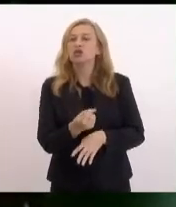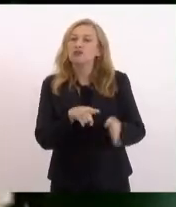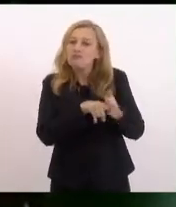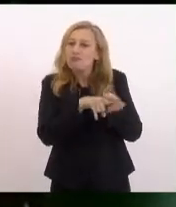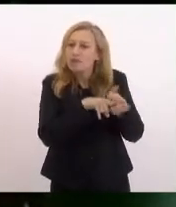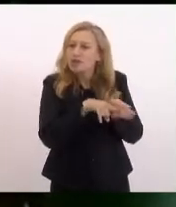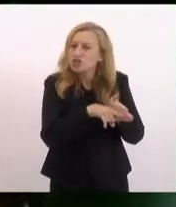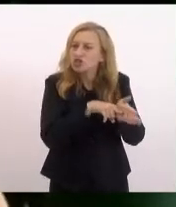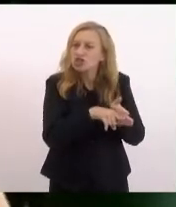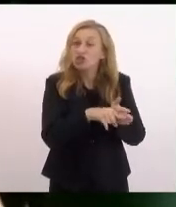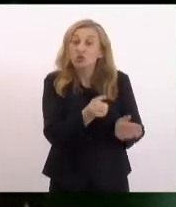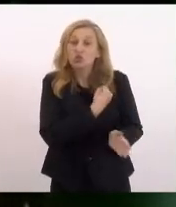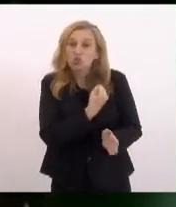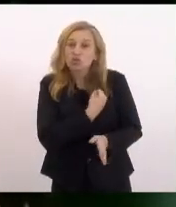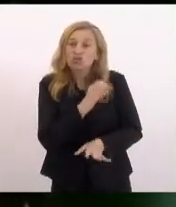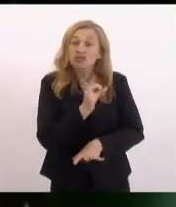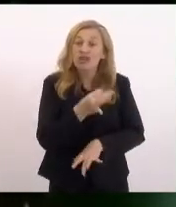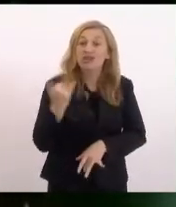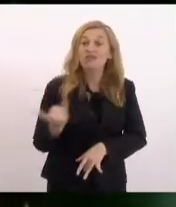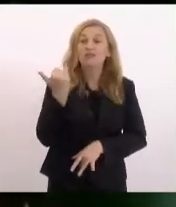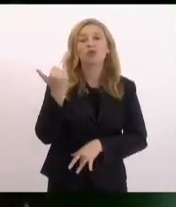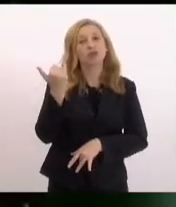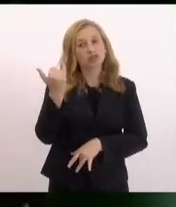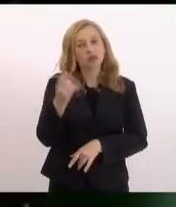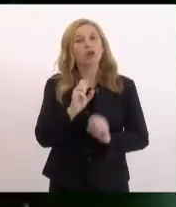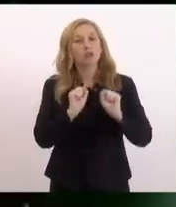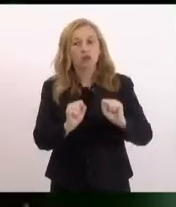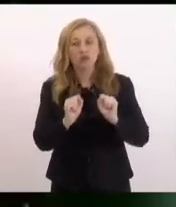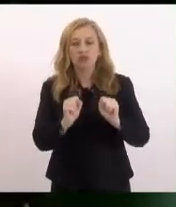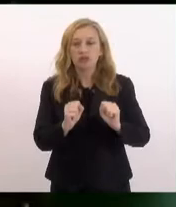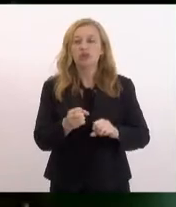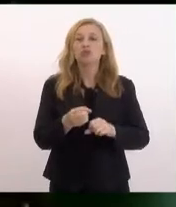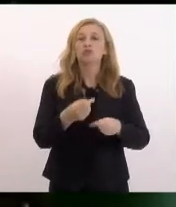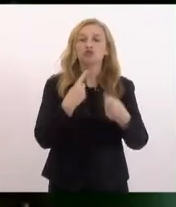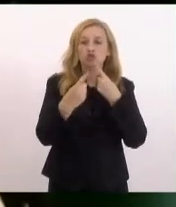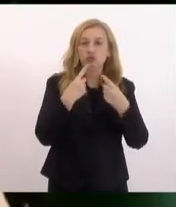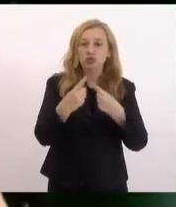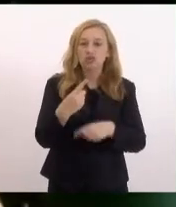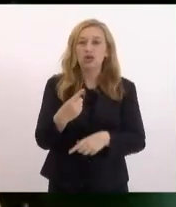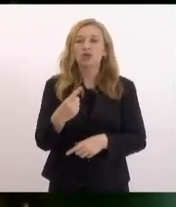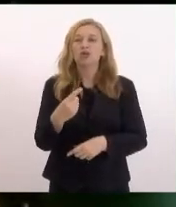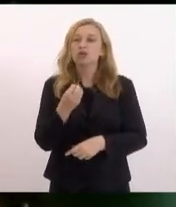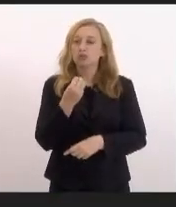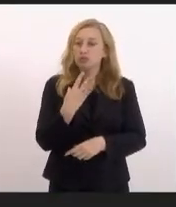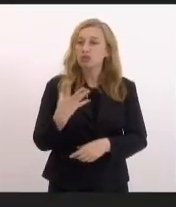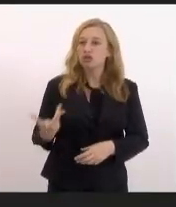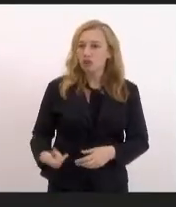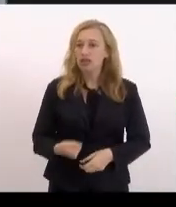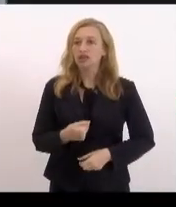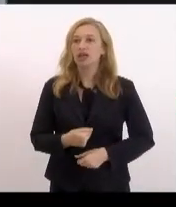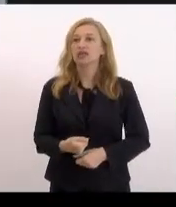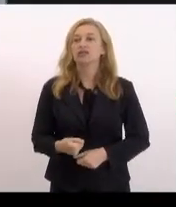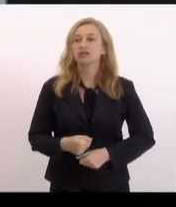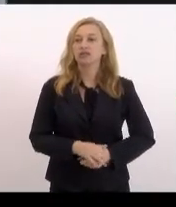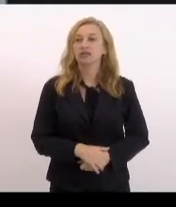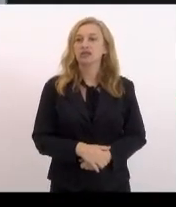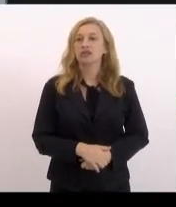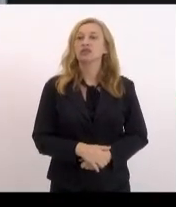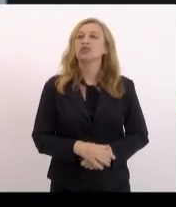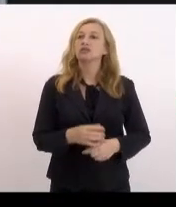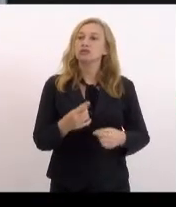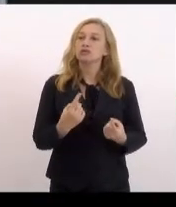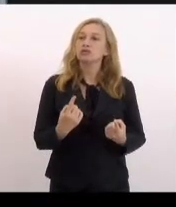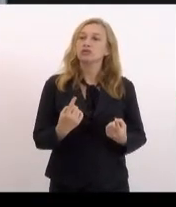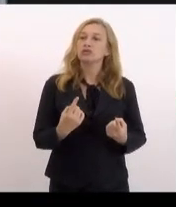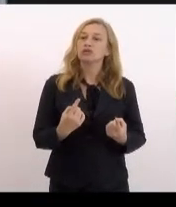pesquisas, dados relevantes para que a gente possa fazer um debate maduro e qualificado. Por óbvio, o